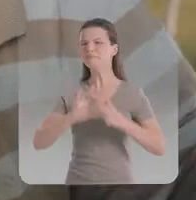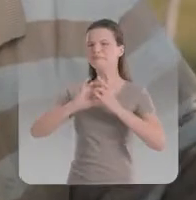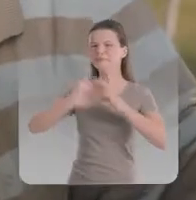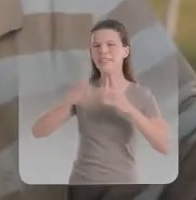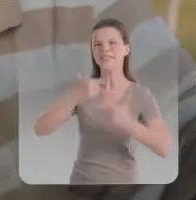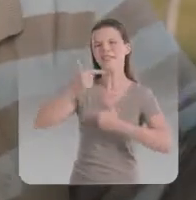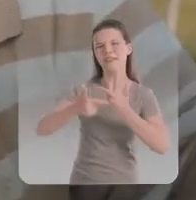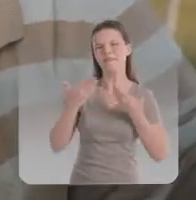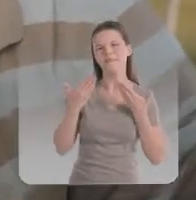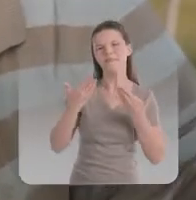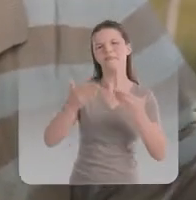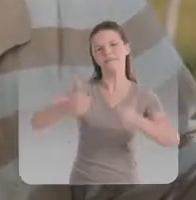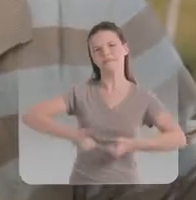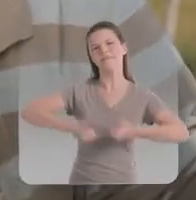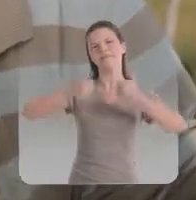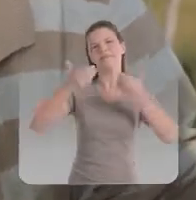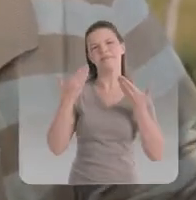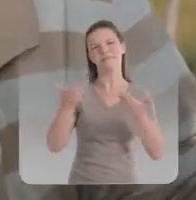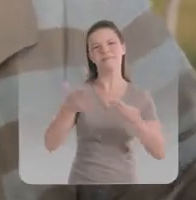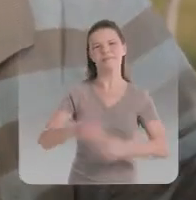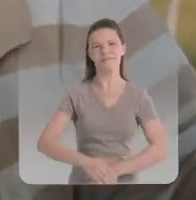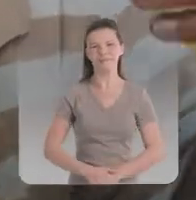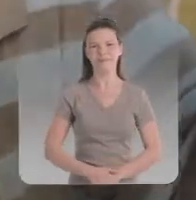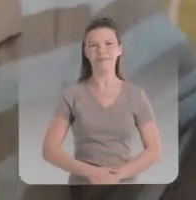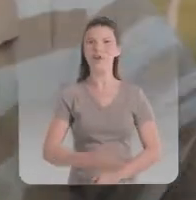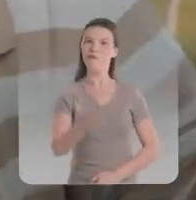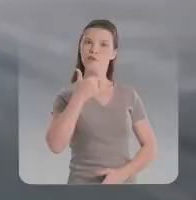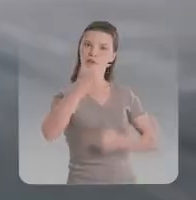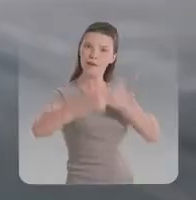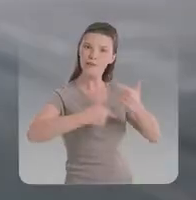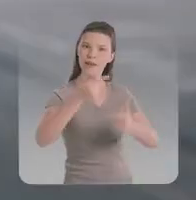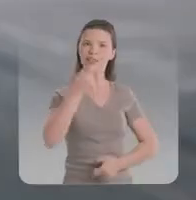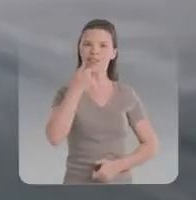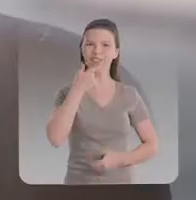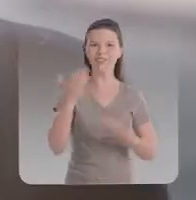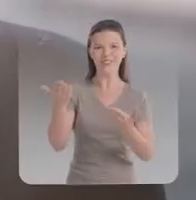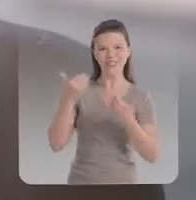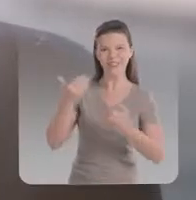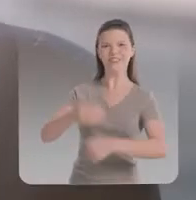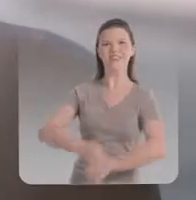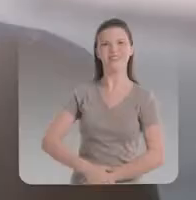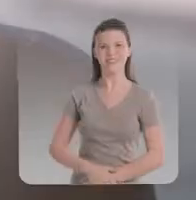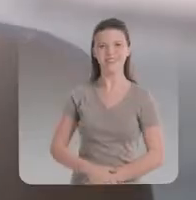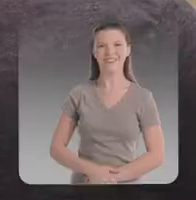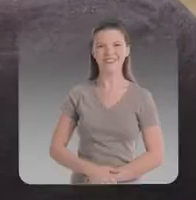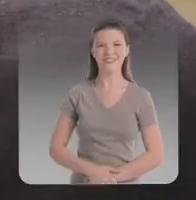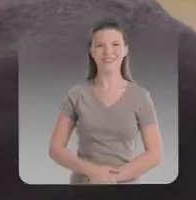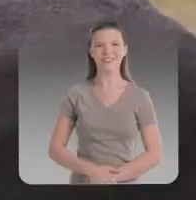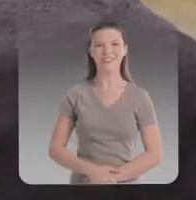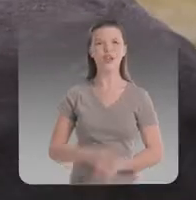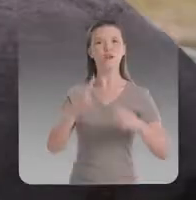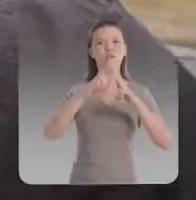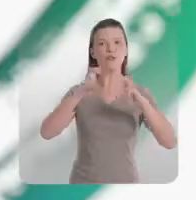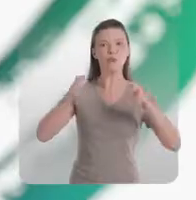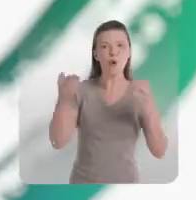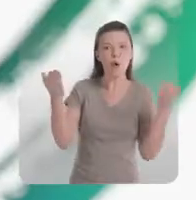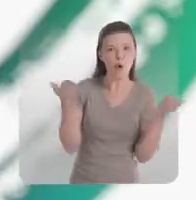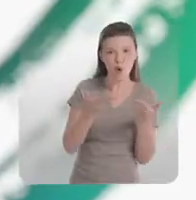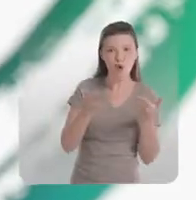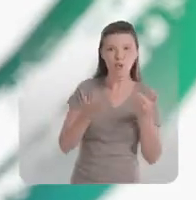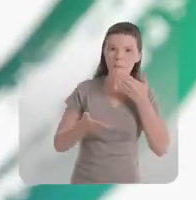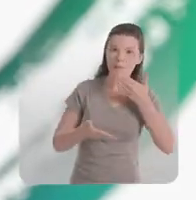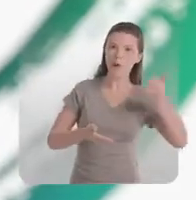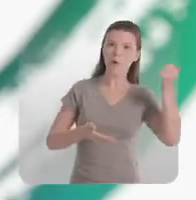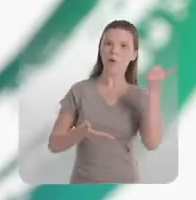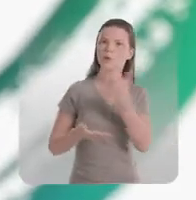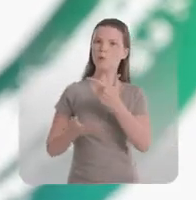Deixa ele fazer o trabalho dele, que está sendo muito, muito bem feito. Bora trabalhar, gente. Bora trabalhar, gente. Bora trabalhar, meu querido. Florianópolis